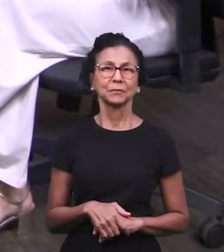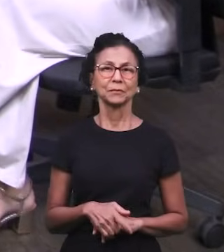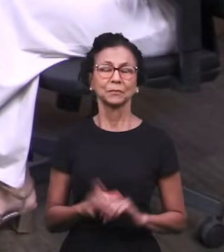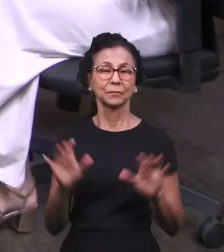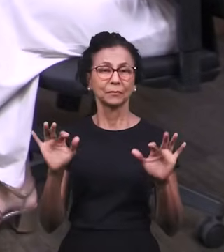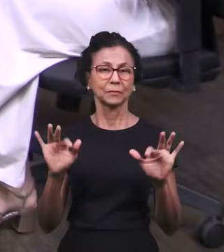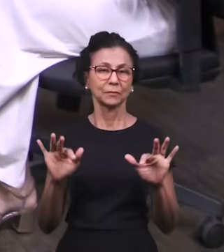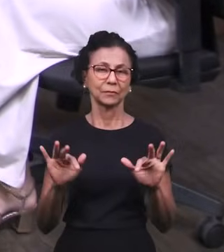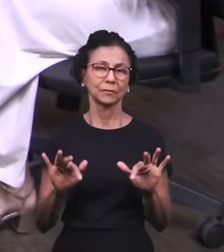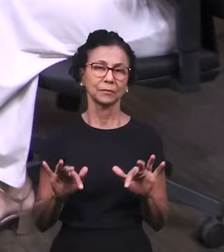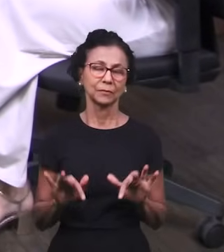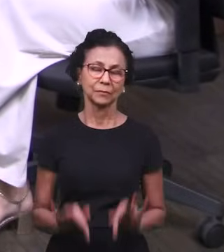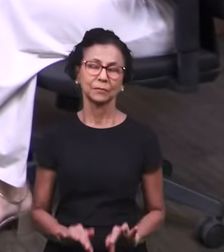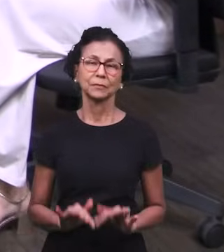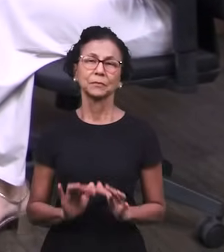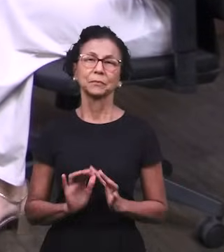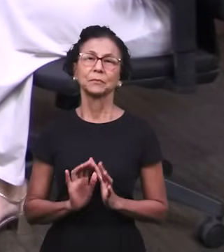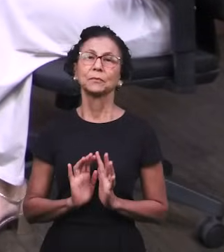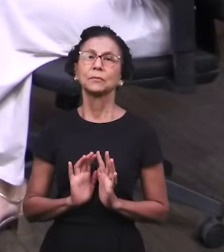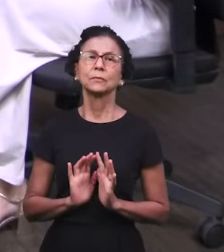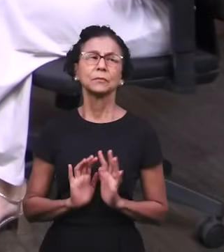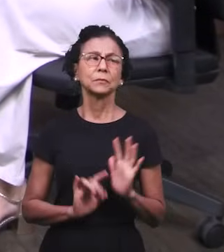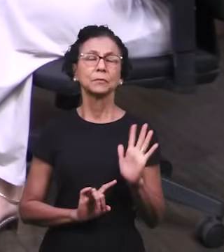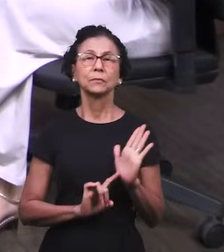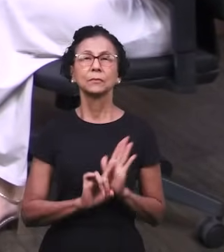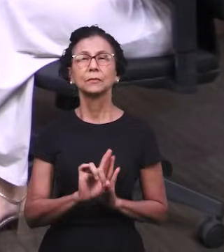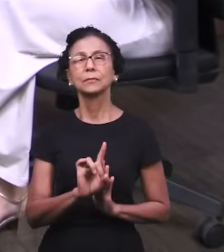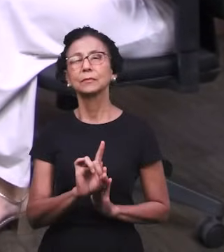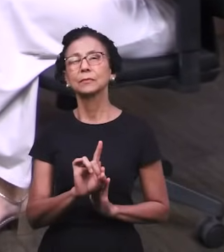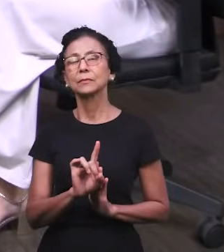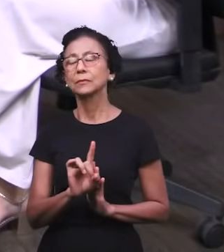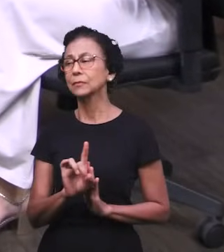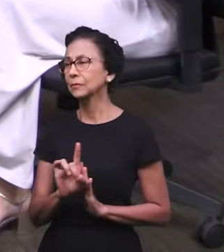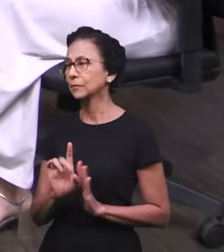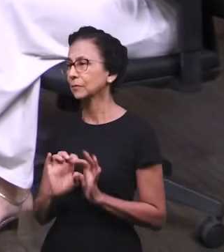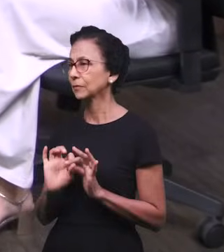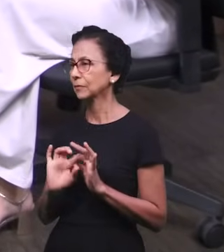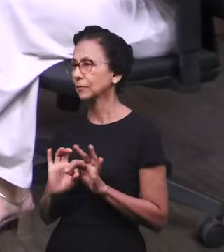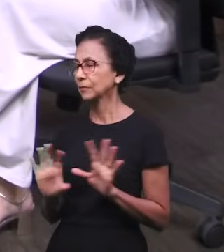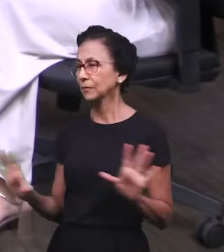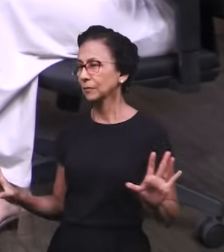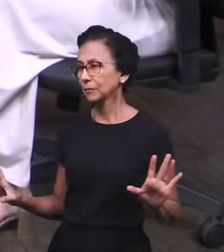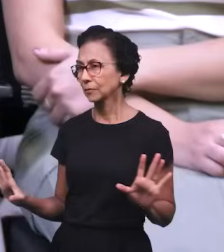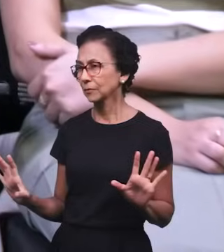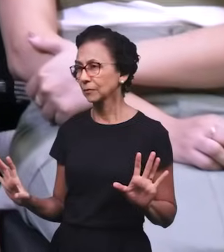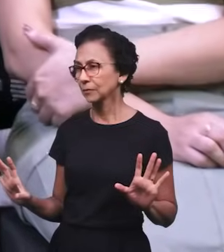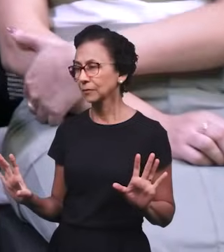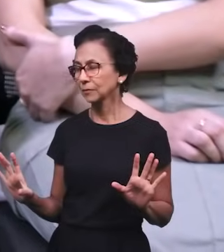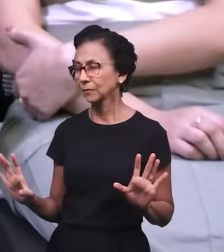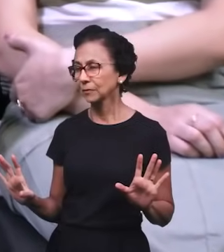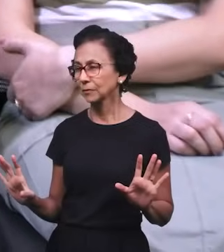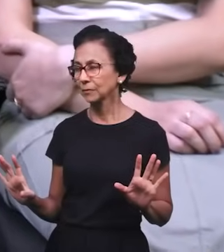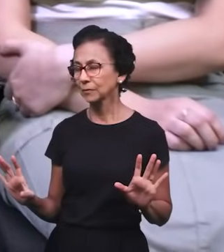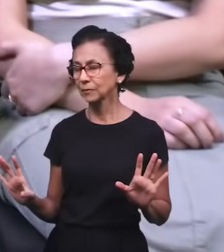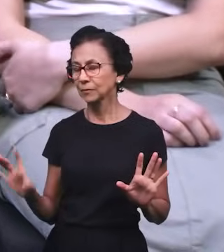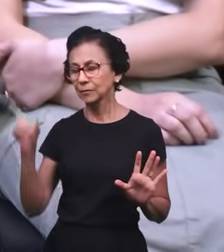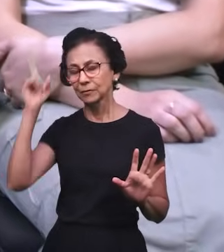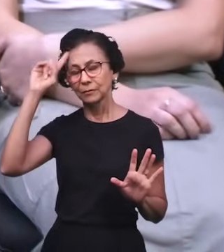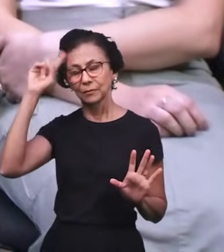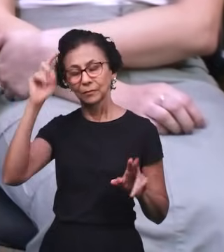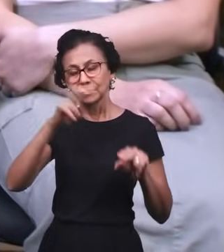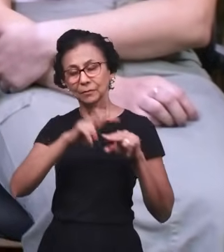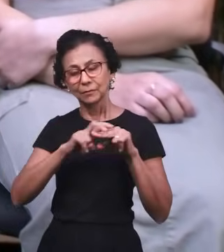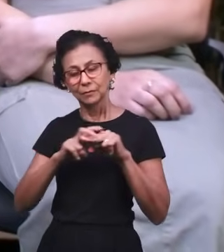gente está caminhando para o final do programa. Há mais alguma pergunta que vocês queiram fazer? Fiquem à vontade. Não é todo dia que a gente tem um Fernando sentado aqui, não.